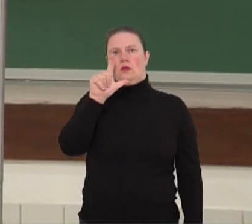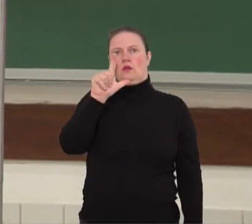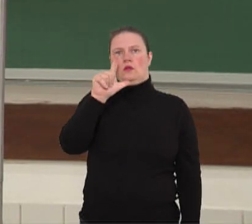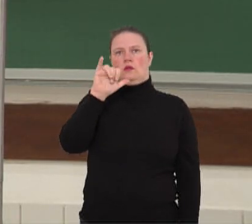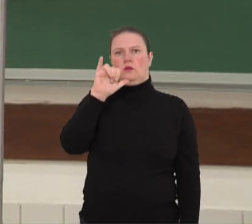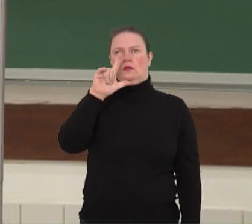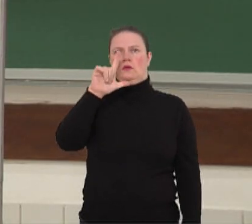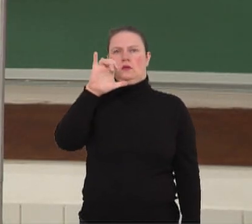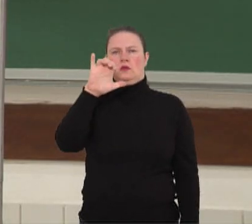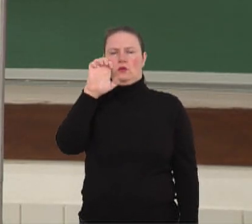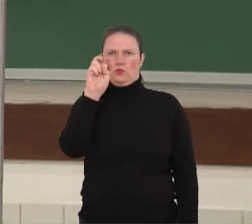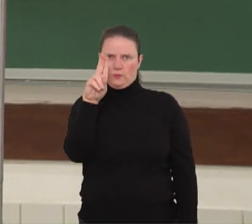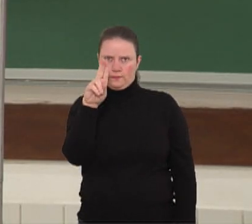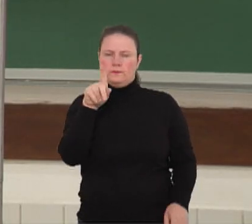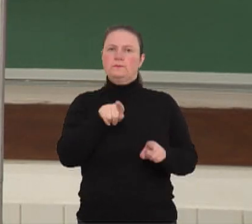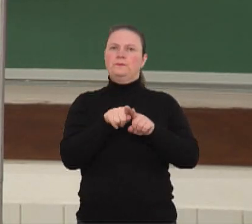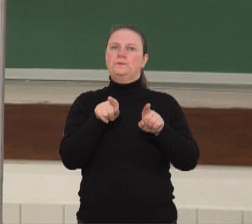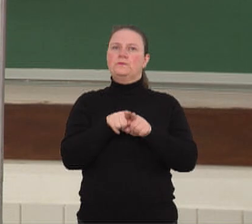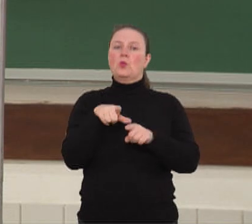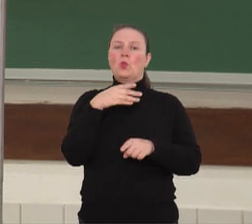que trazia uma